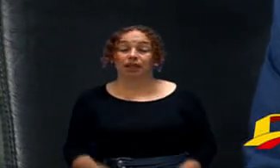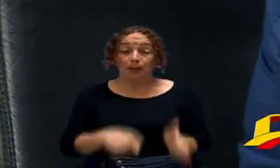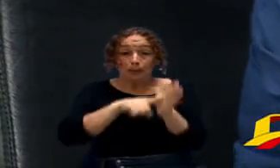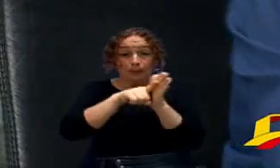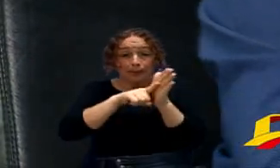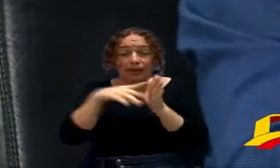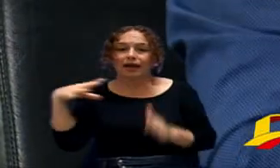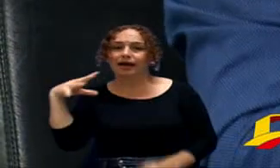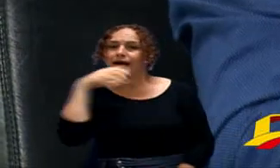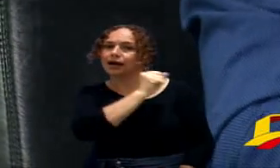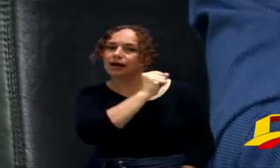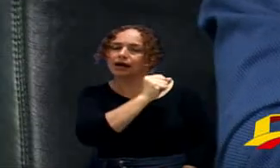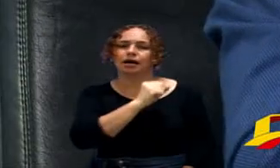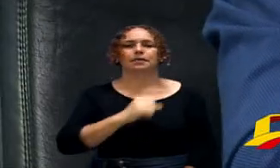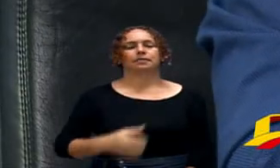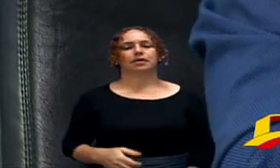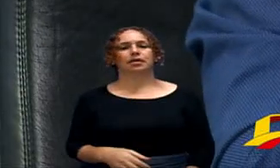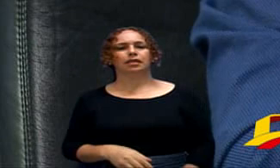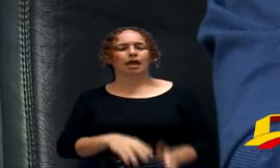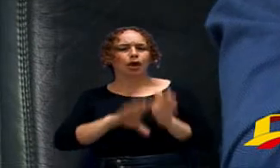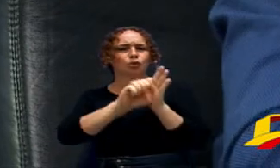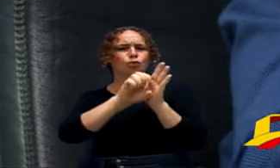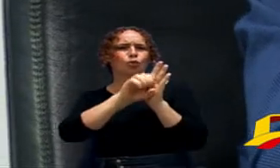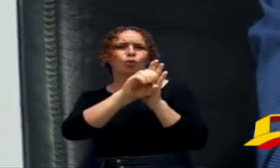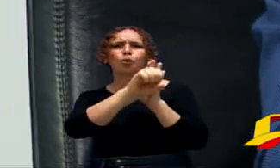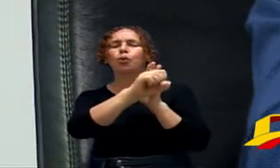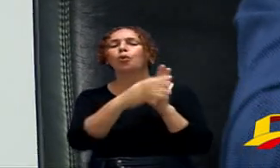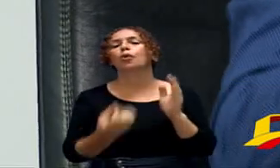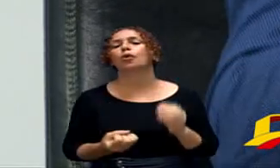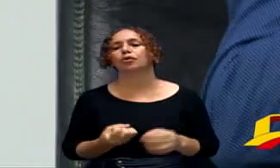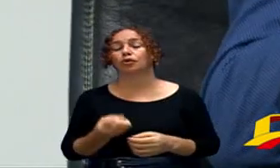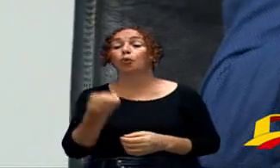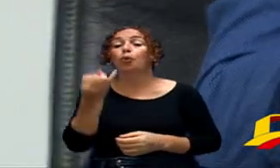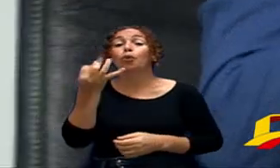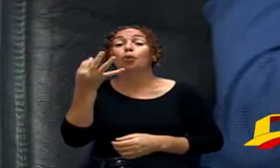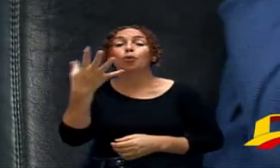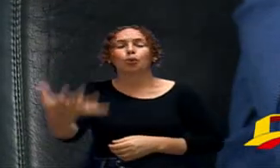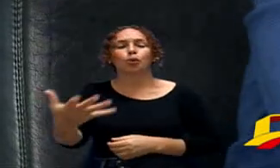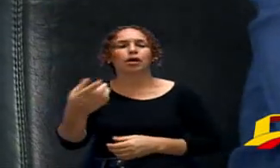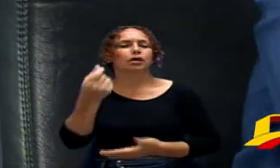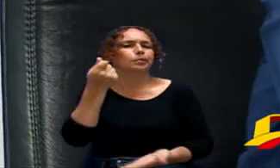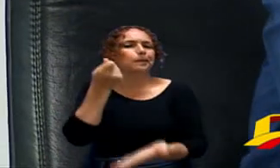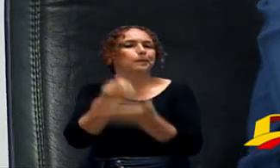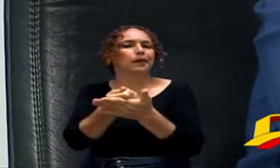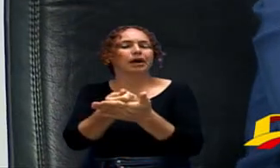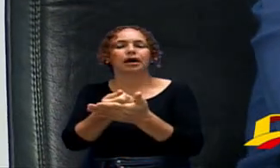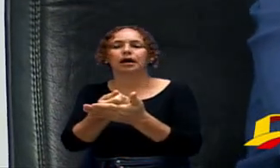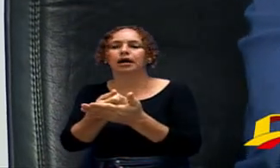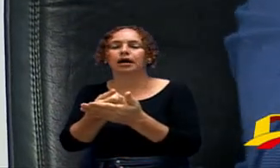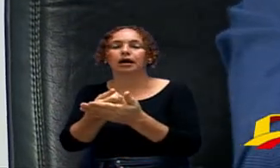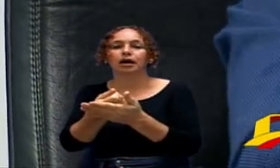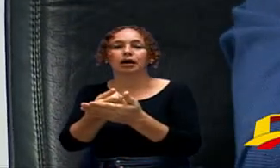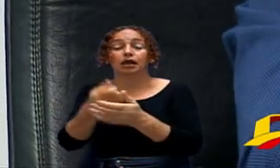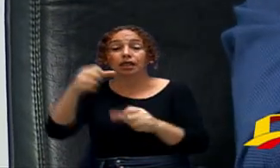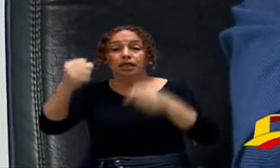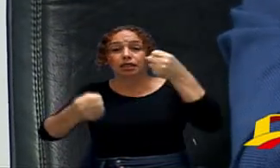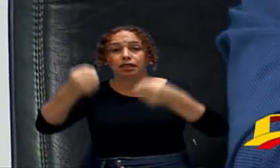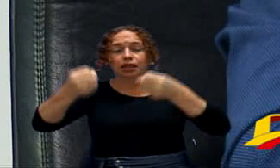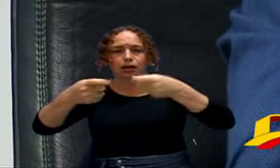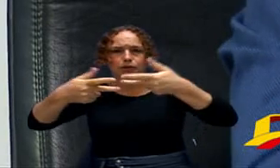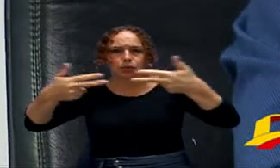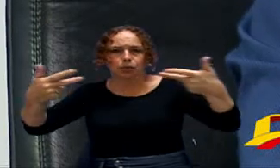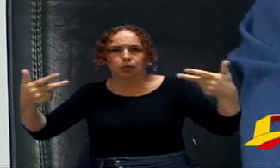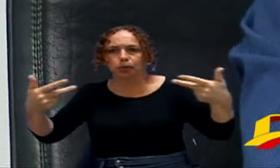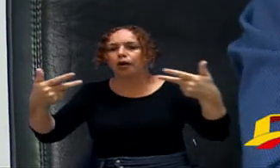rápida aqui no Google, falando sobre quanto custa o transporte de um animal elefante para o santuário. E aqui